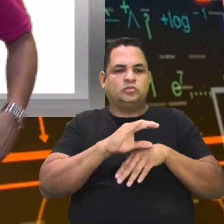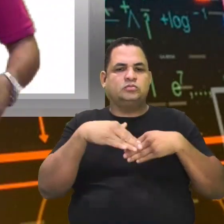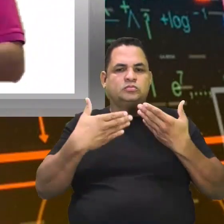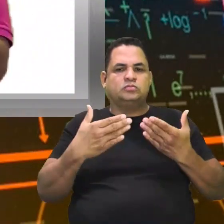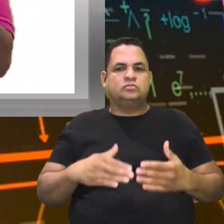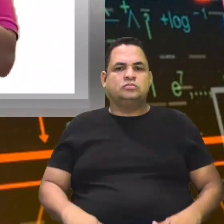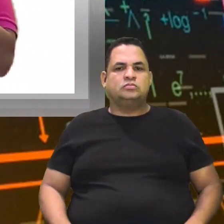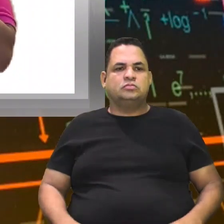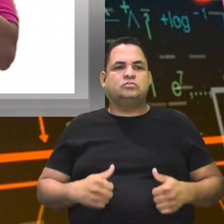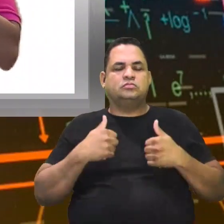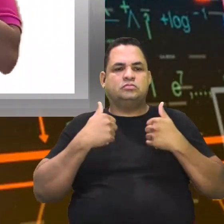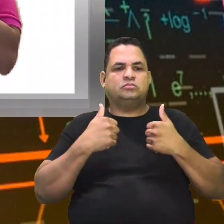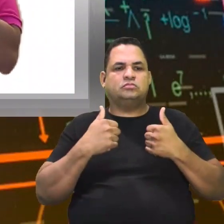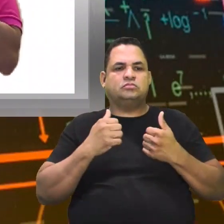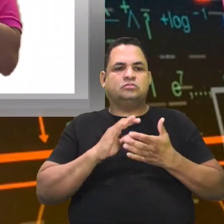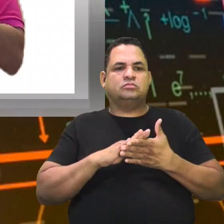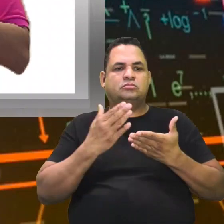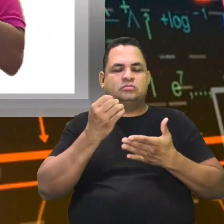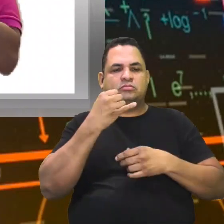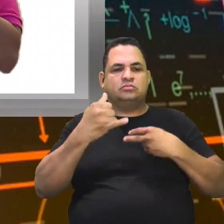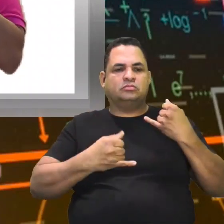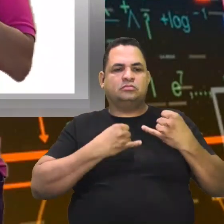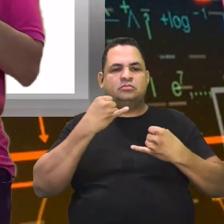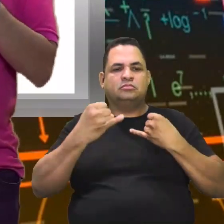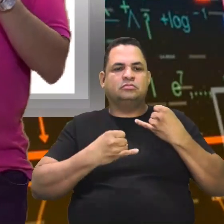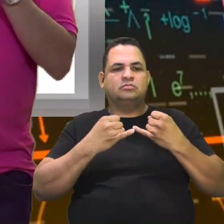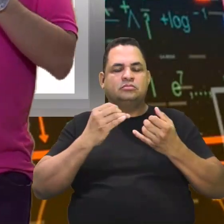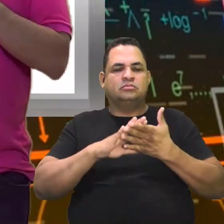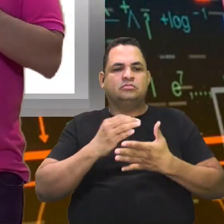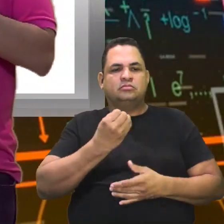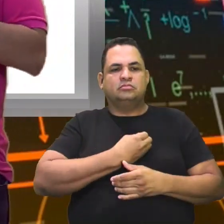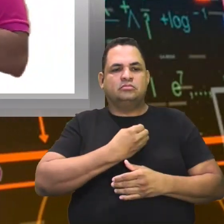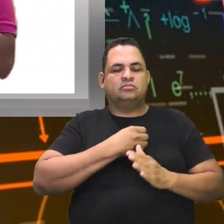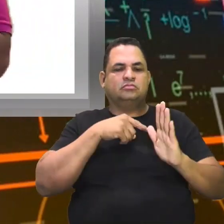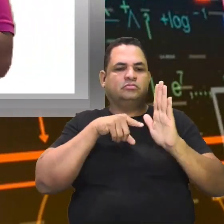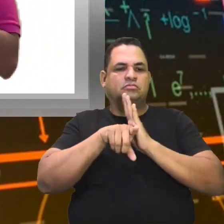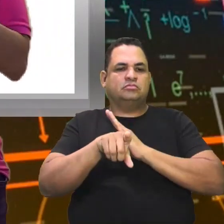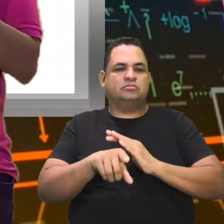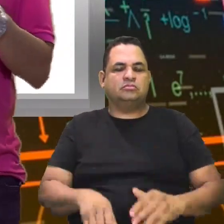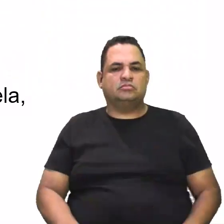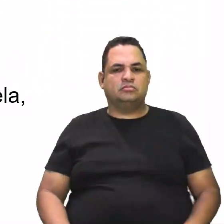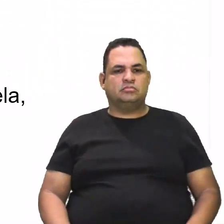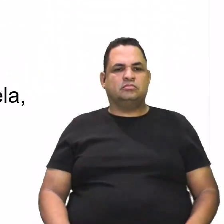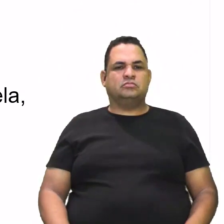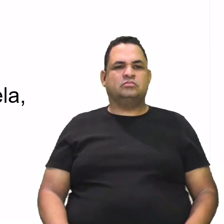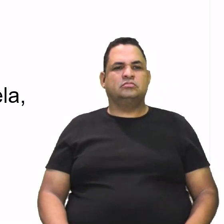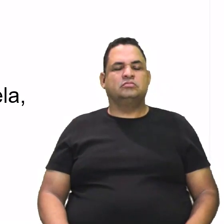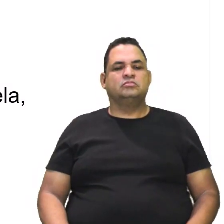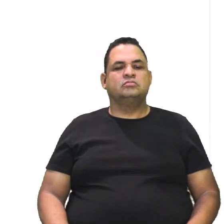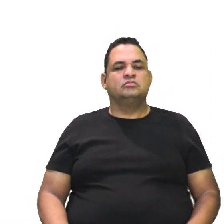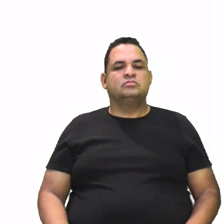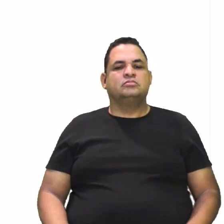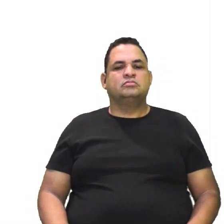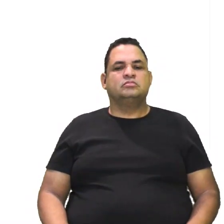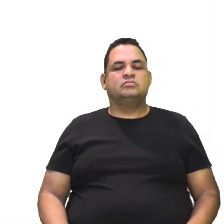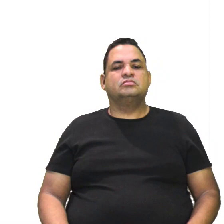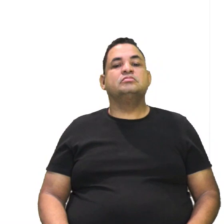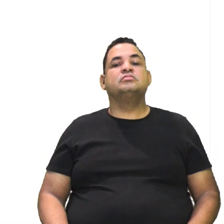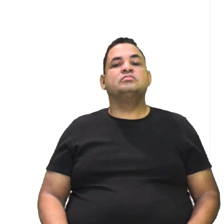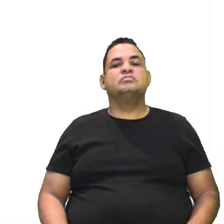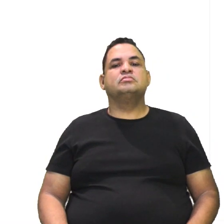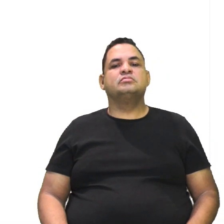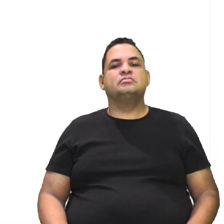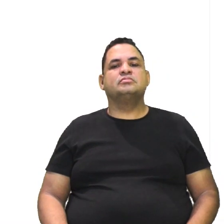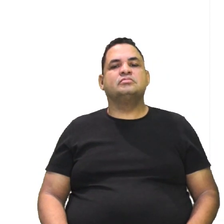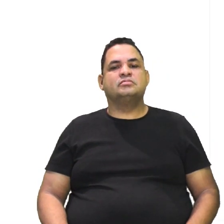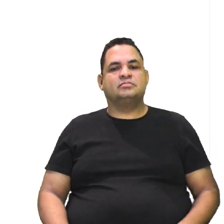tudo mais. Beleza. Brincando com os números? Lembra lá da perguntinha? Vamos ver? Olha lá. A pergunta do Brincando com os Números era,